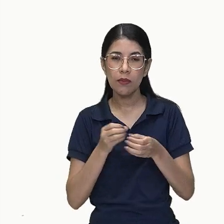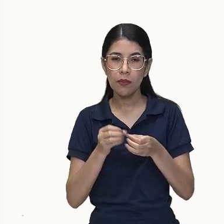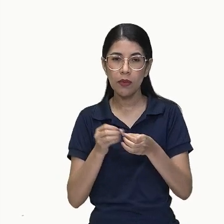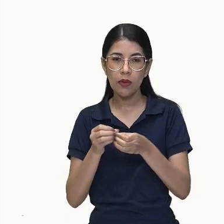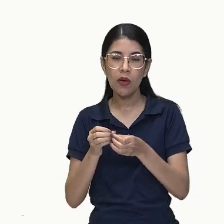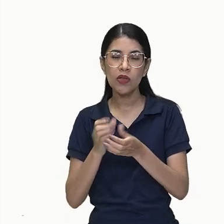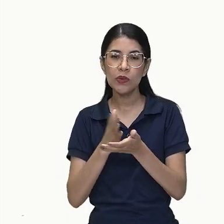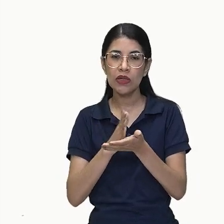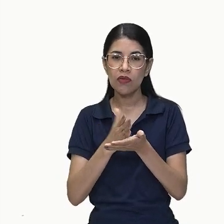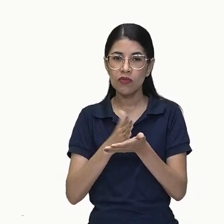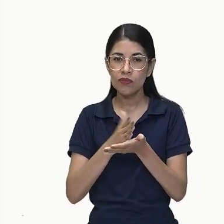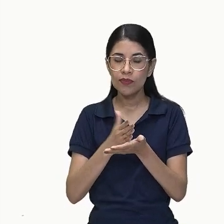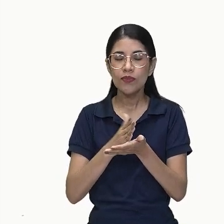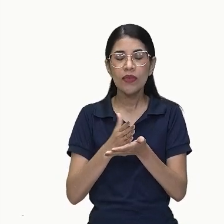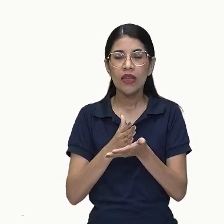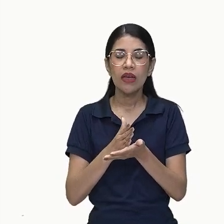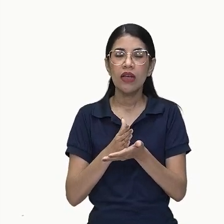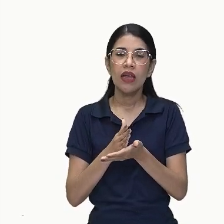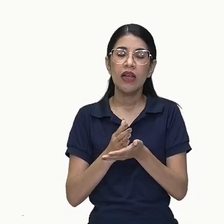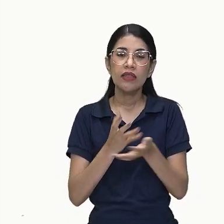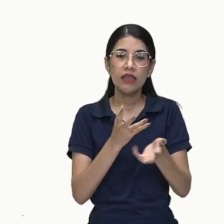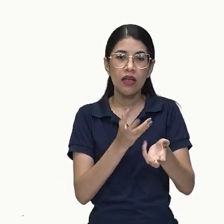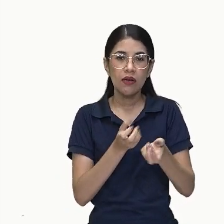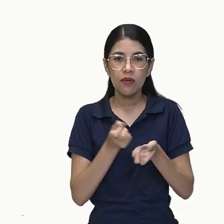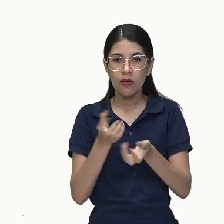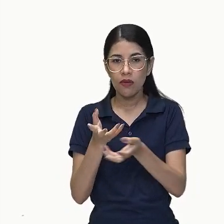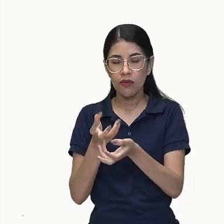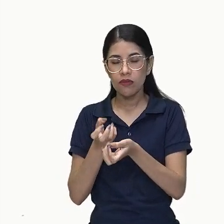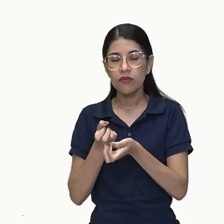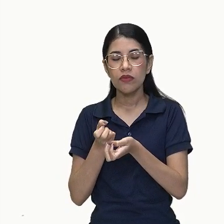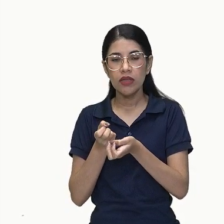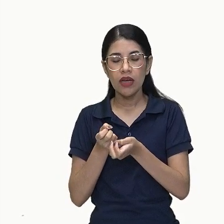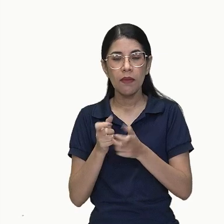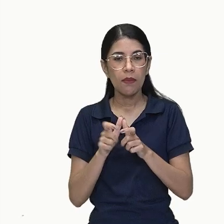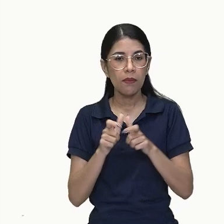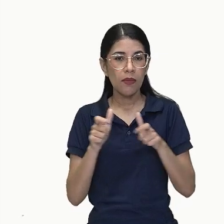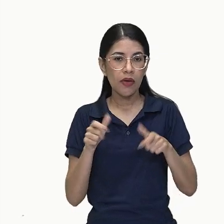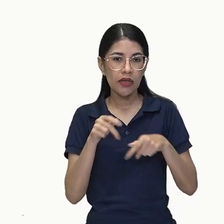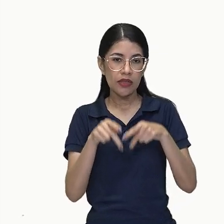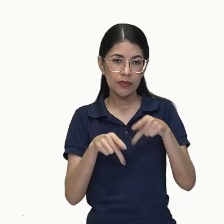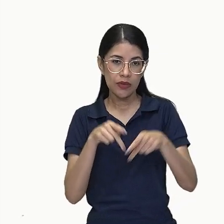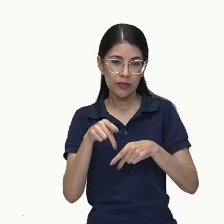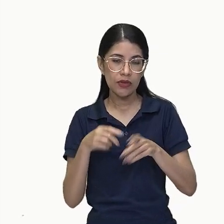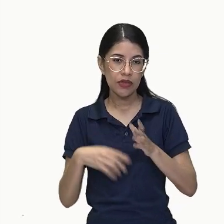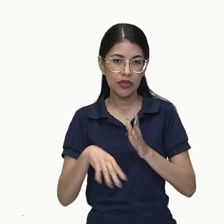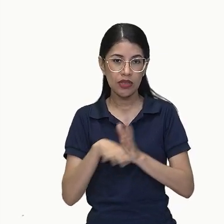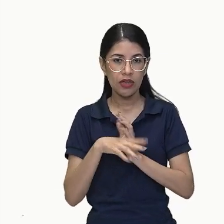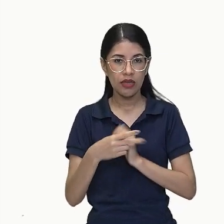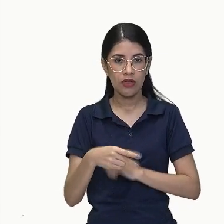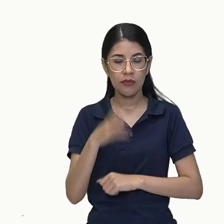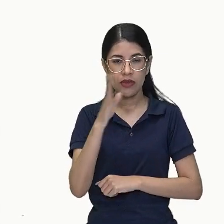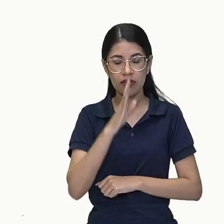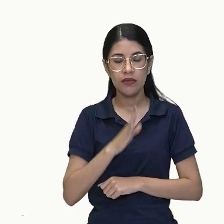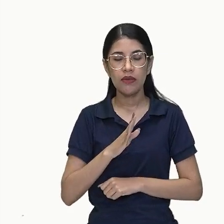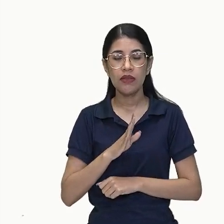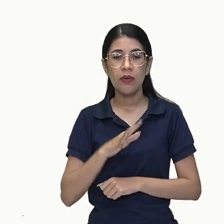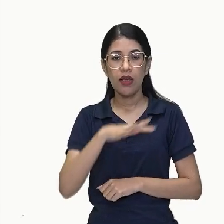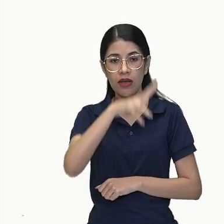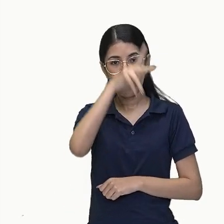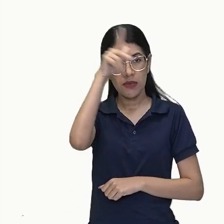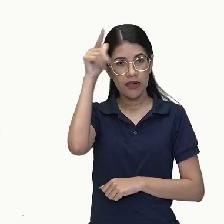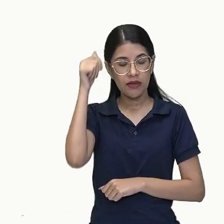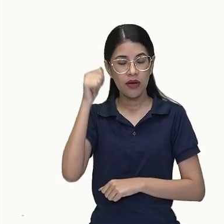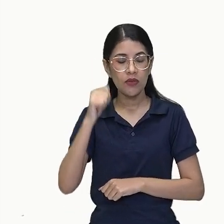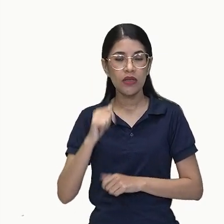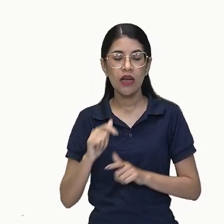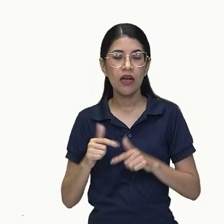aí abrigando, né, boa parte desses estrangeiros, desses migrantes. Em Manaus, os imigrantes atuam